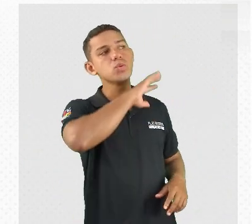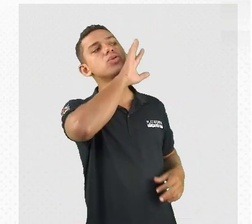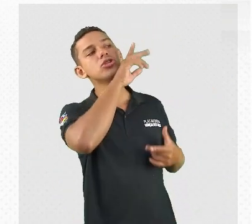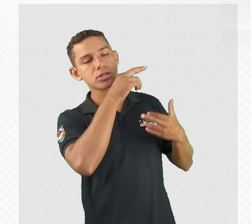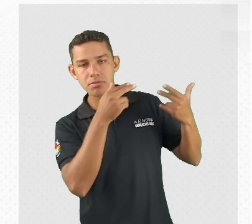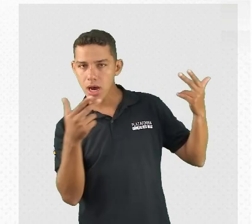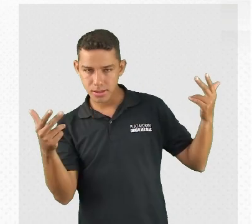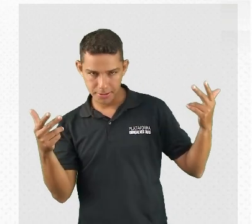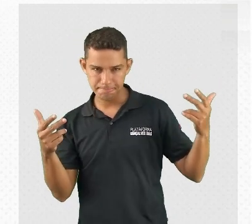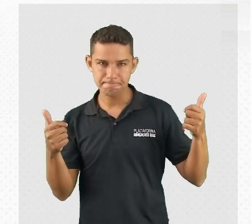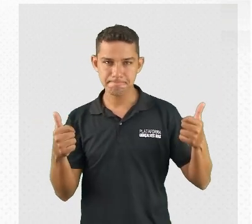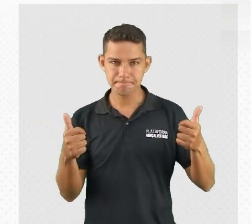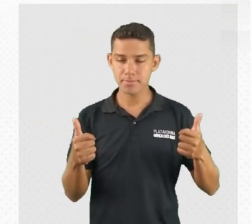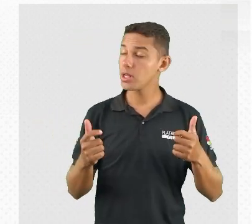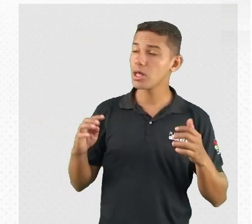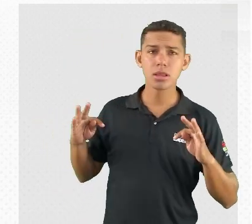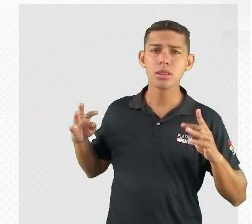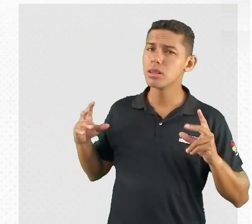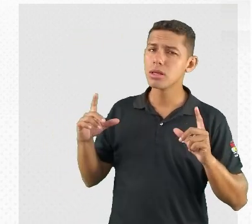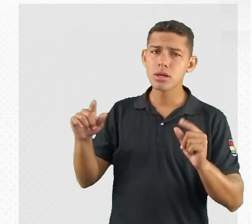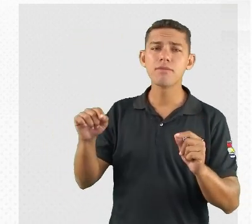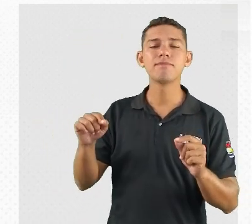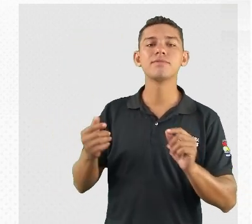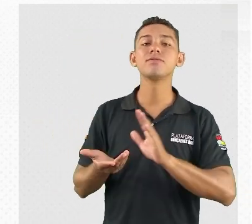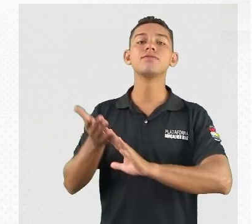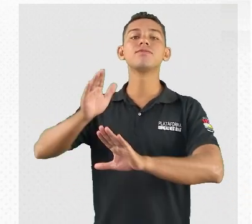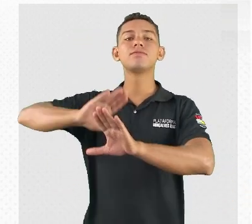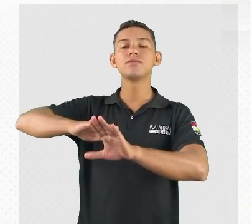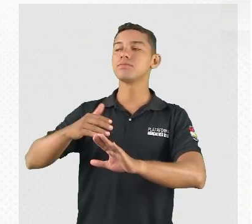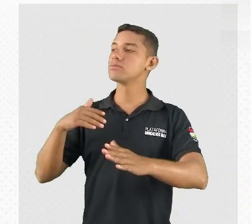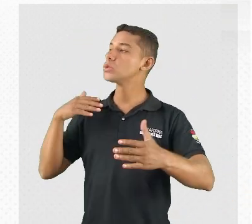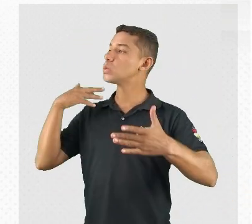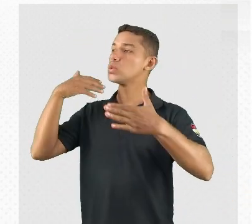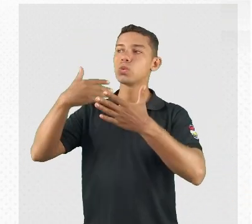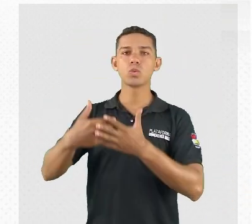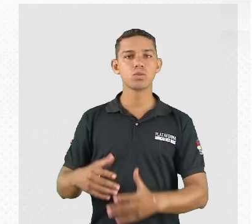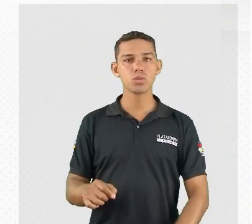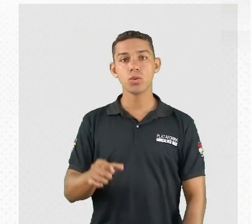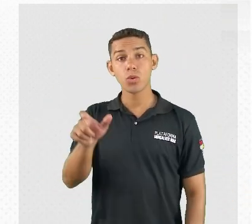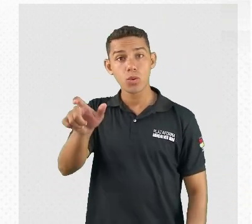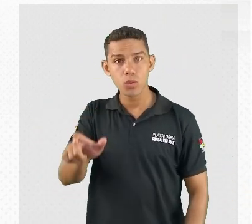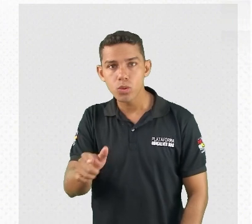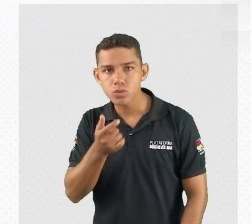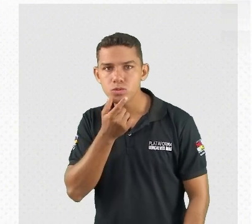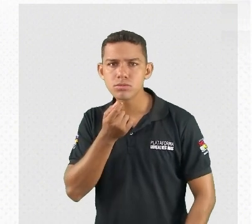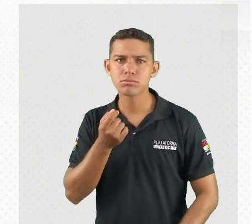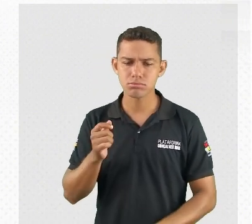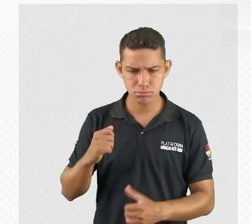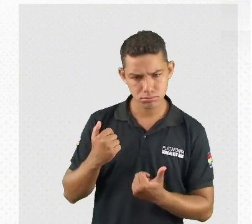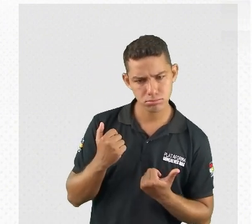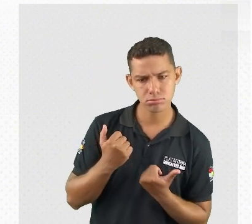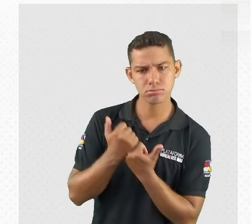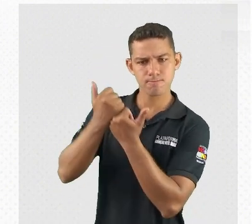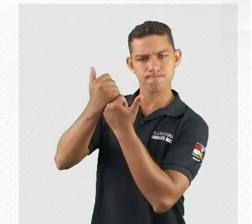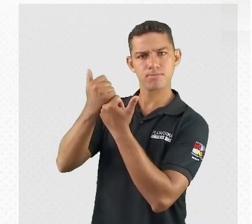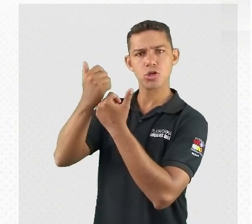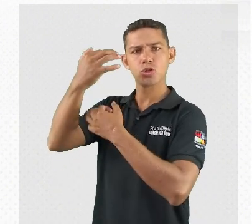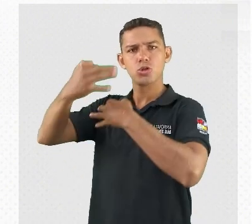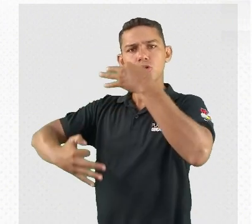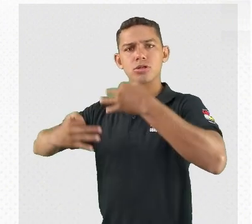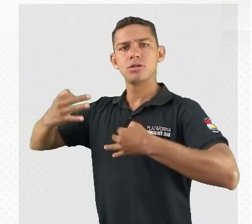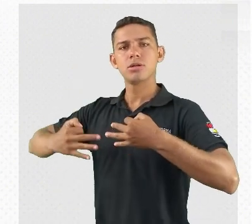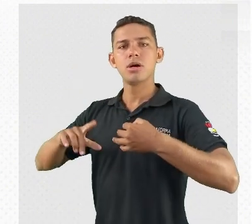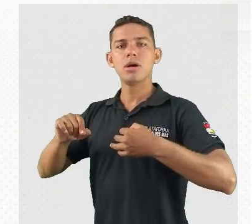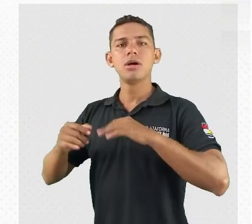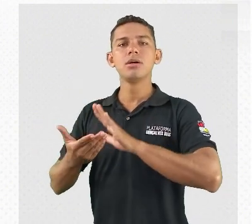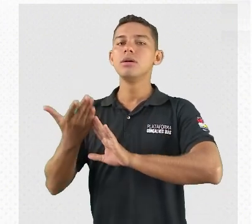outros animais. E isso tudo é fruto de quê? É produto de quê? O homem criar, né, se apoiar na justiça, no direito, é fruto